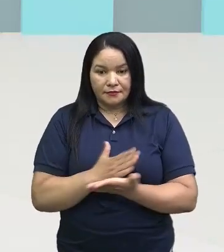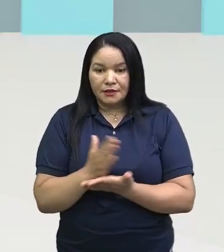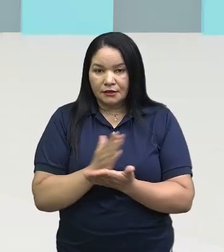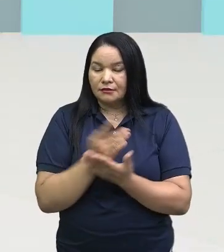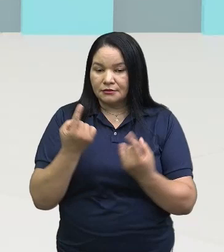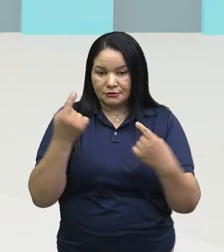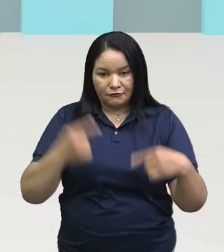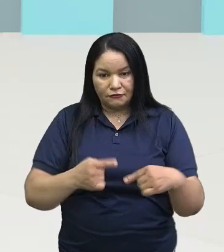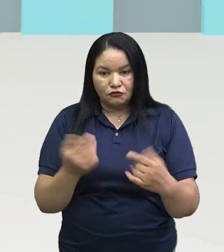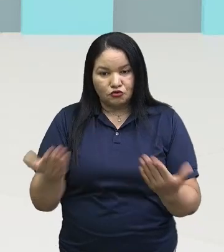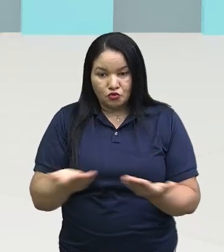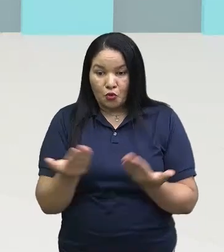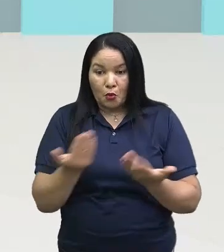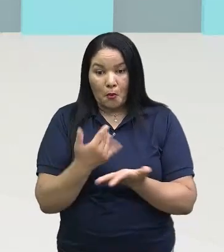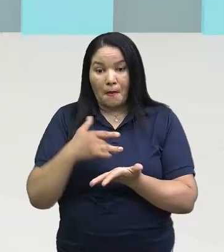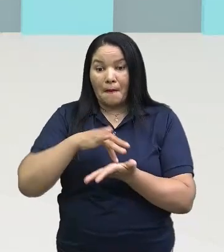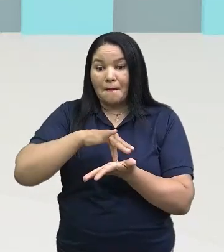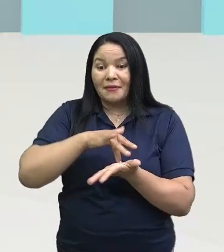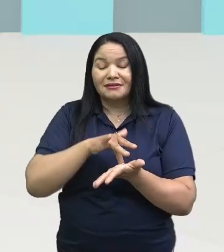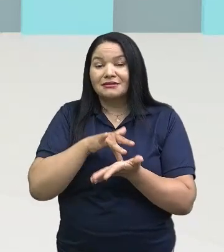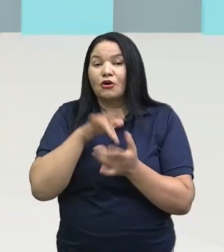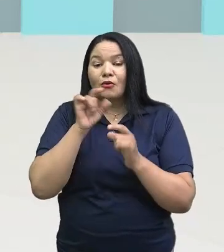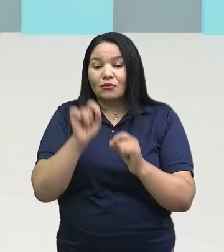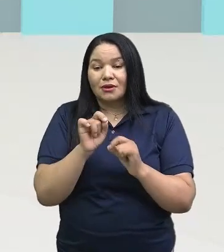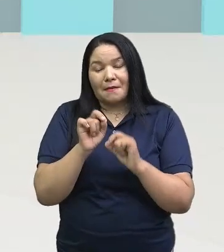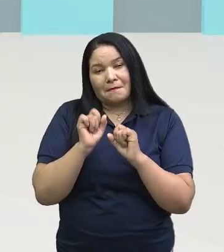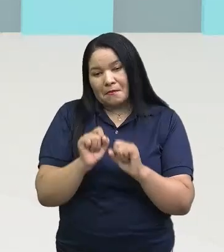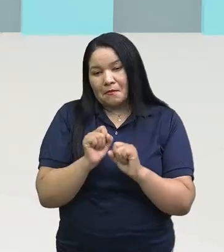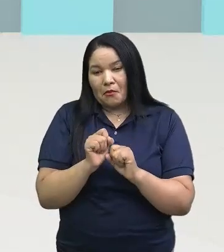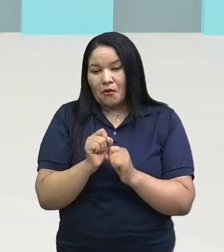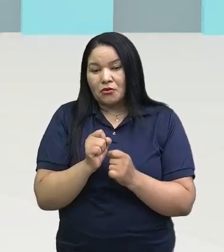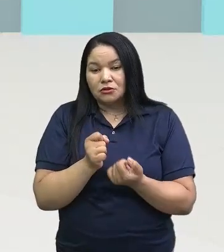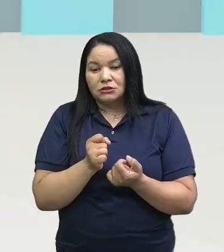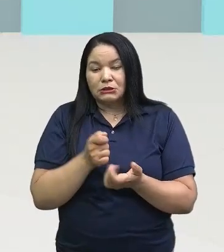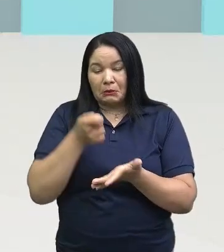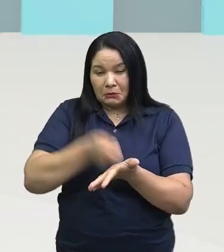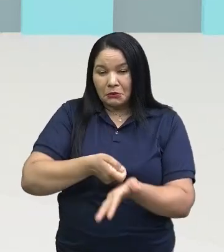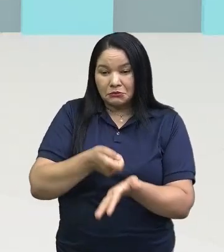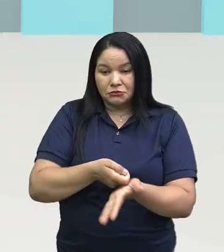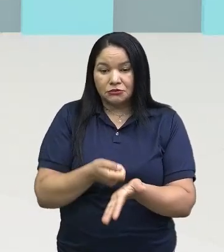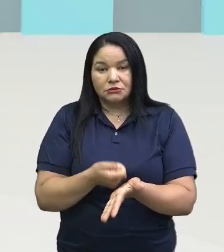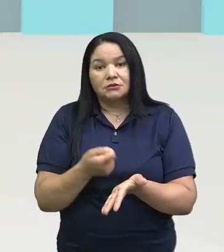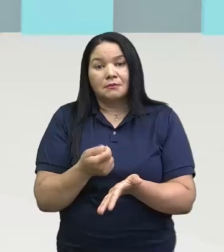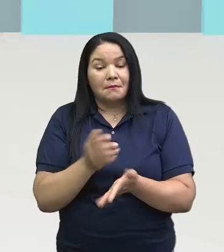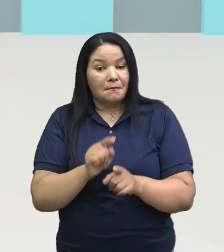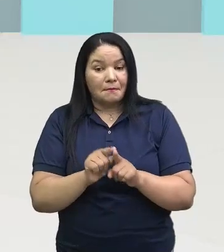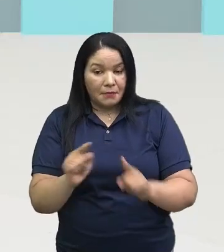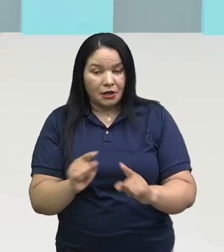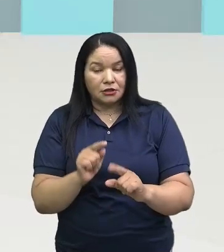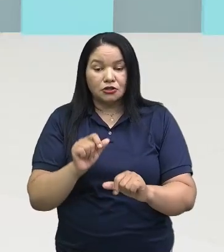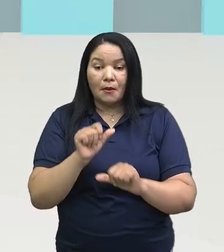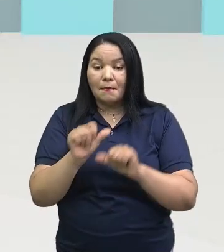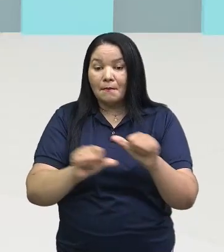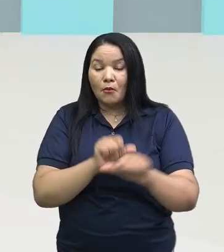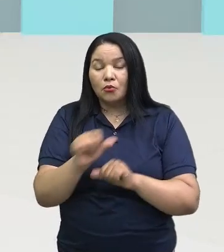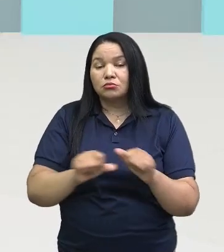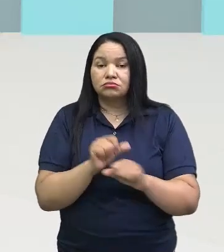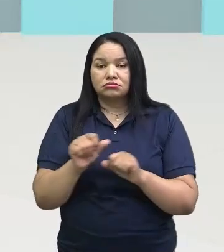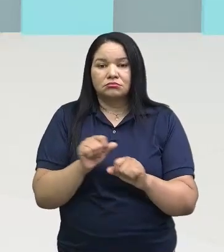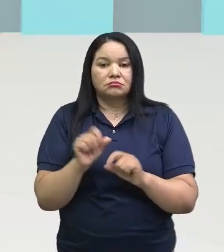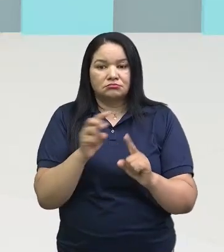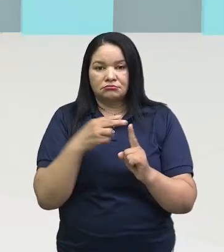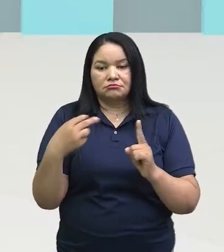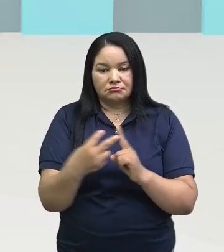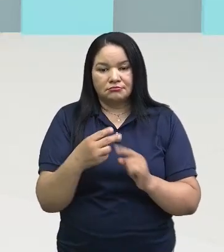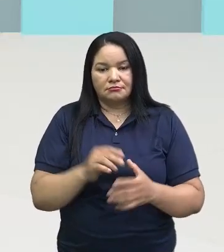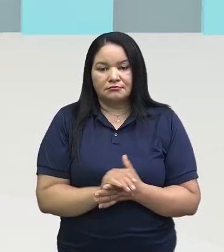de hoje, que o balé ele pode ser cruel, mas a passo de formiga vem mudando suas perspectivas. O